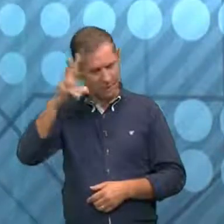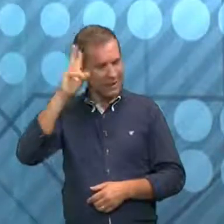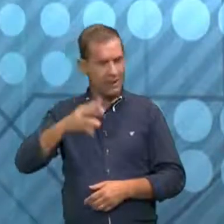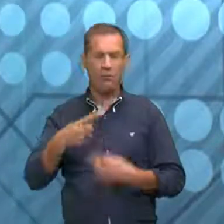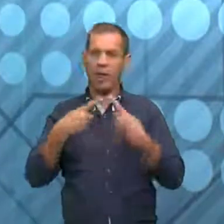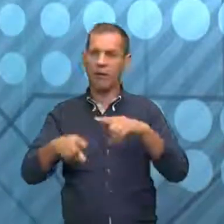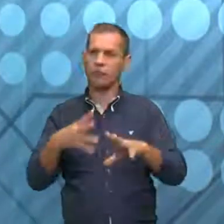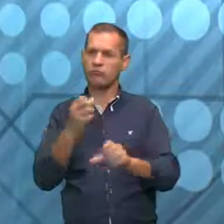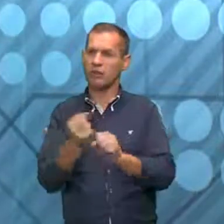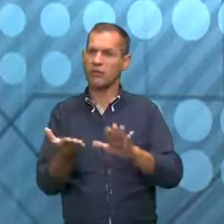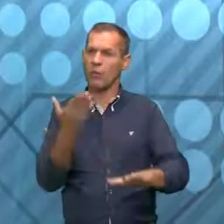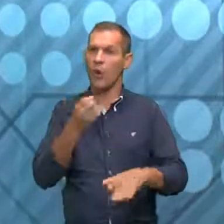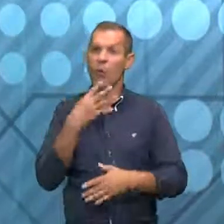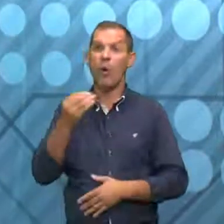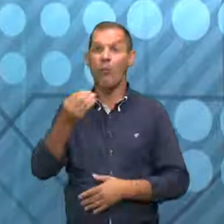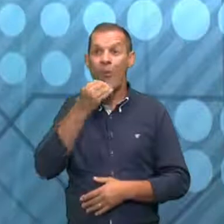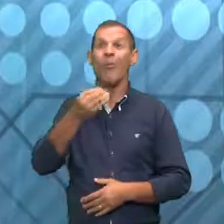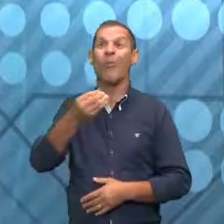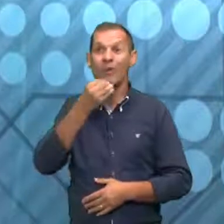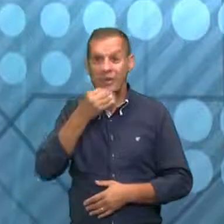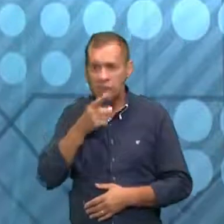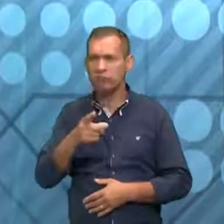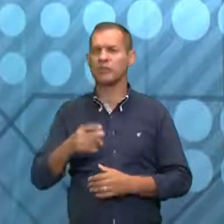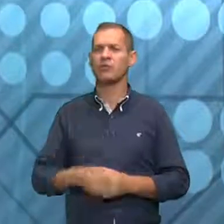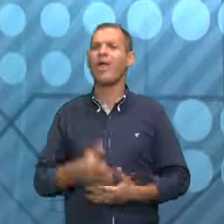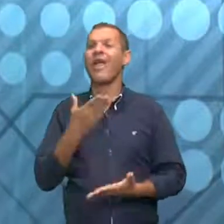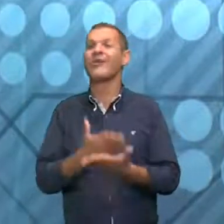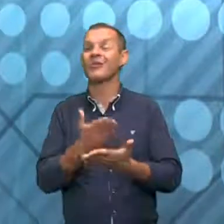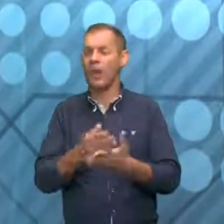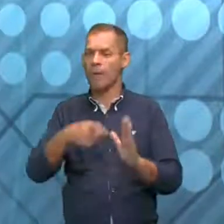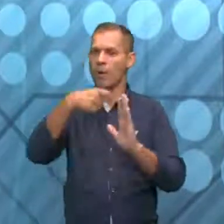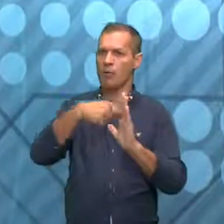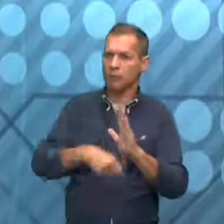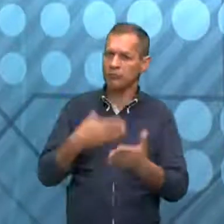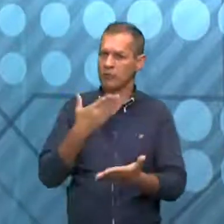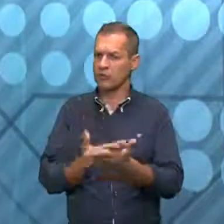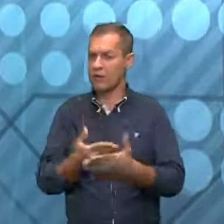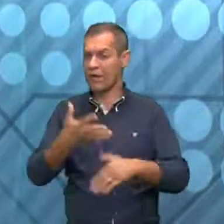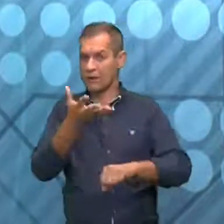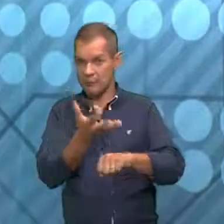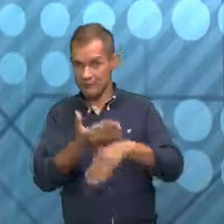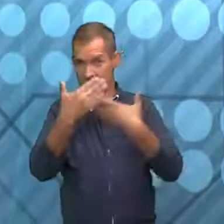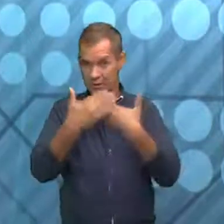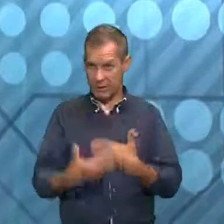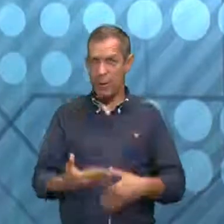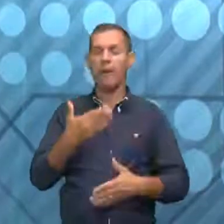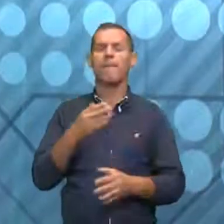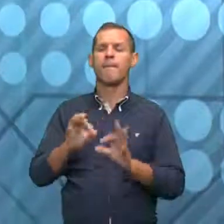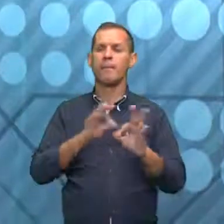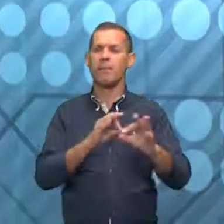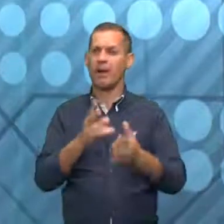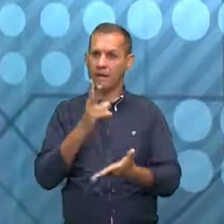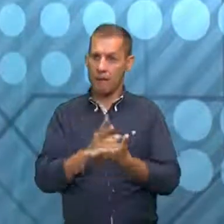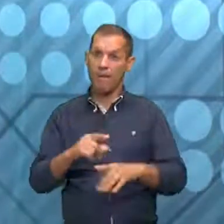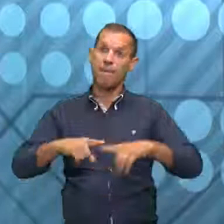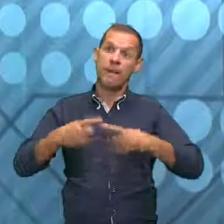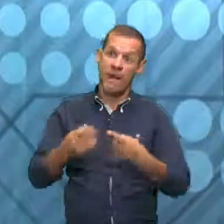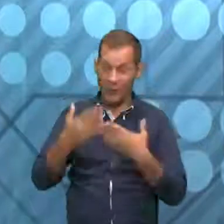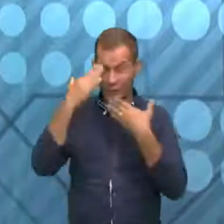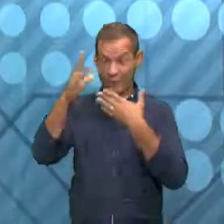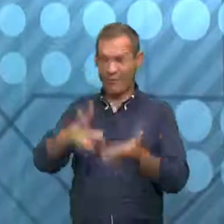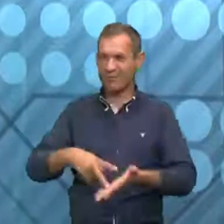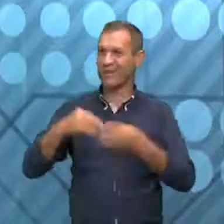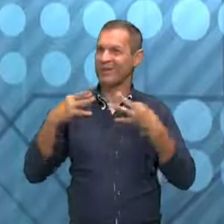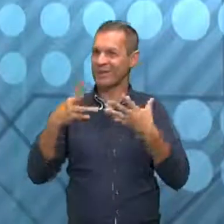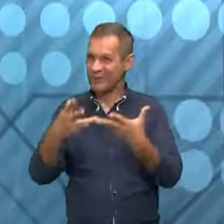com o Desafio Nota Máxima. É uma ótima oportunidade para você estudar para concurso, para você estudar para matéria, para você se preparar. Então, muito obrigado